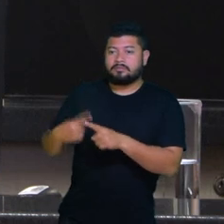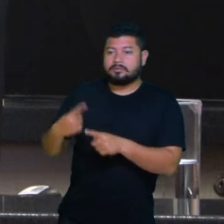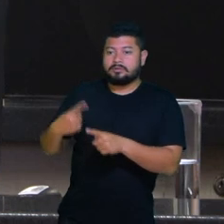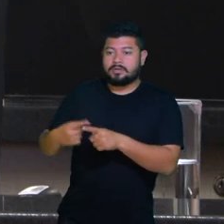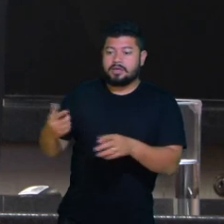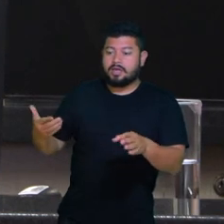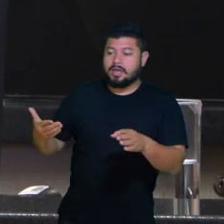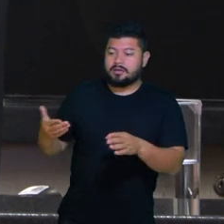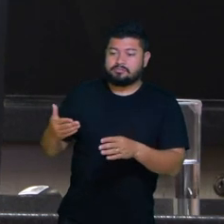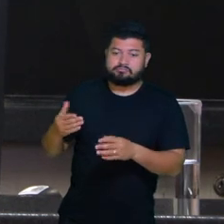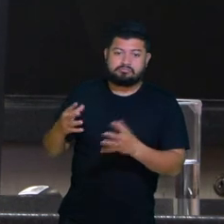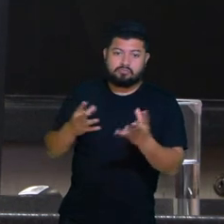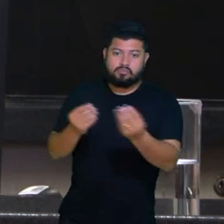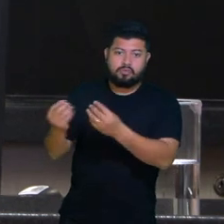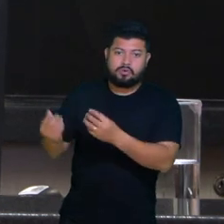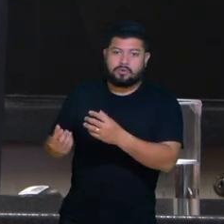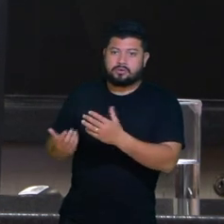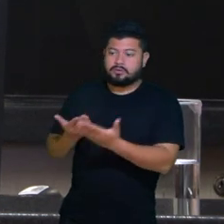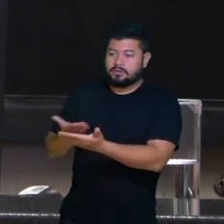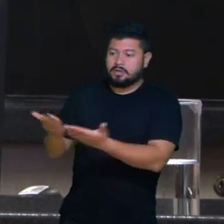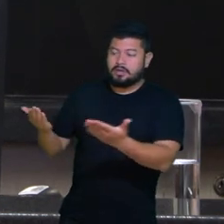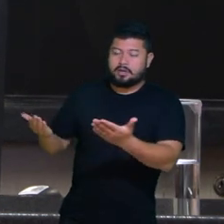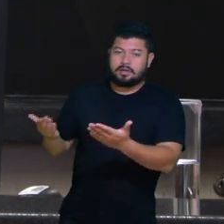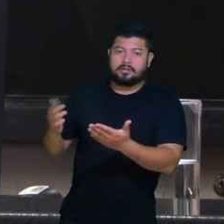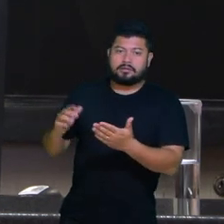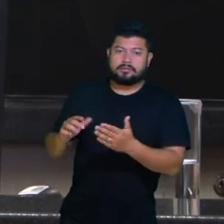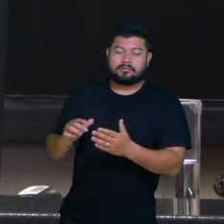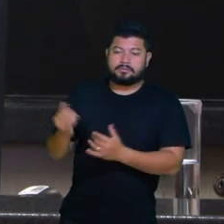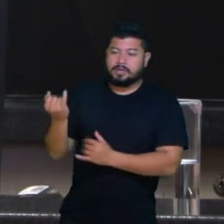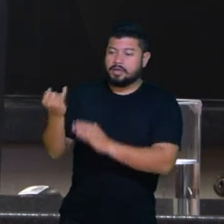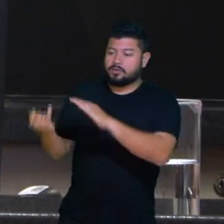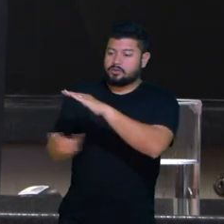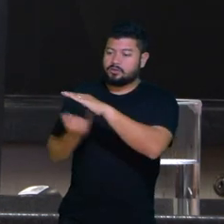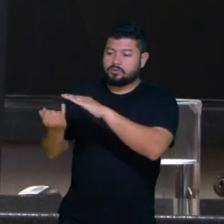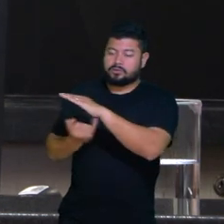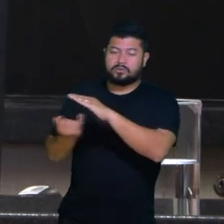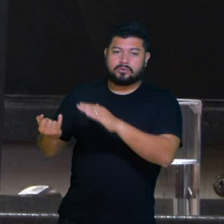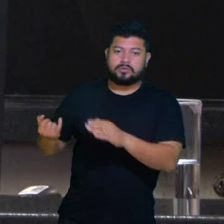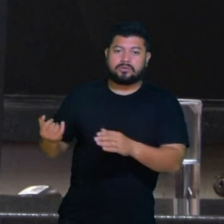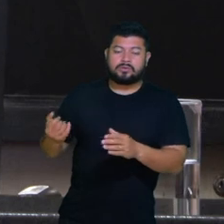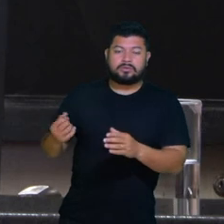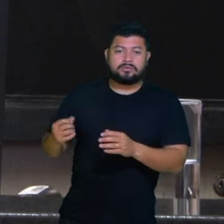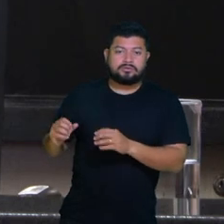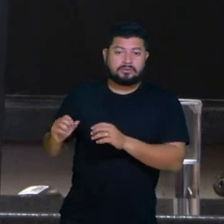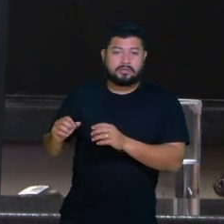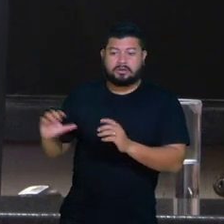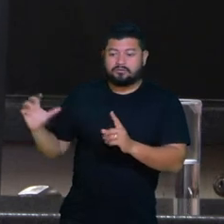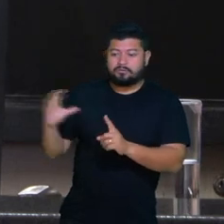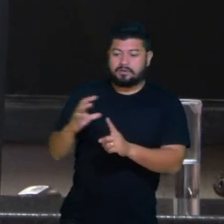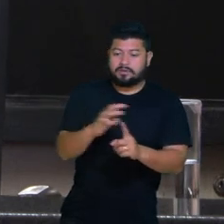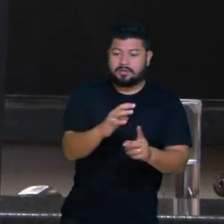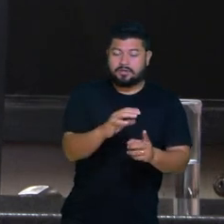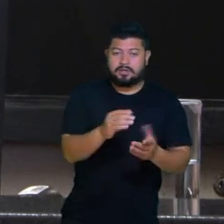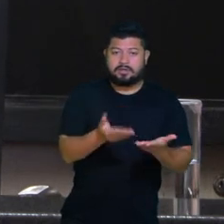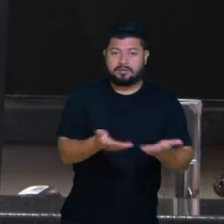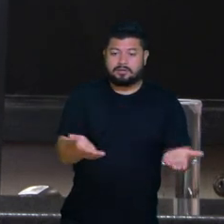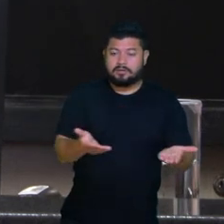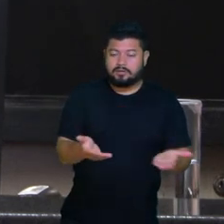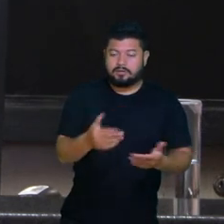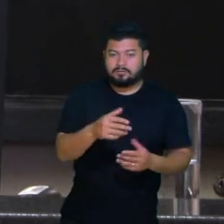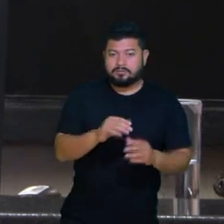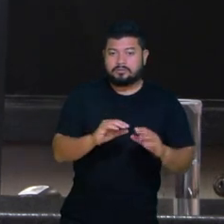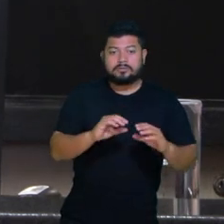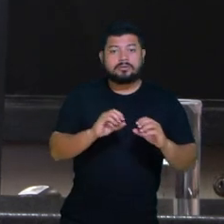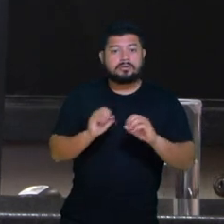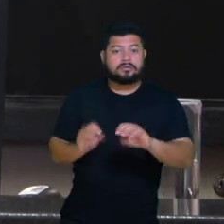educacional e um professor eh que tem a sua subjetividade construída a partir